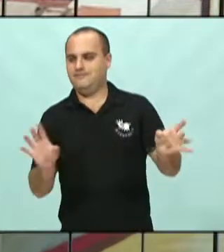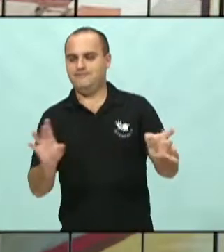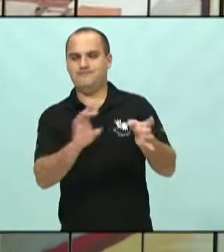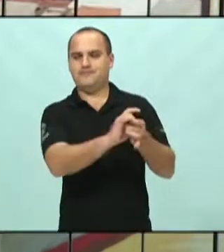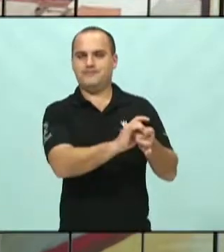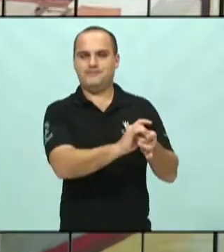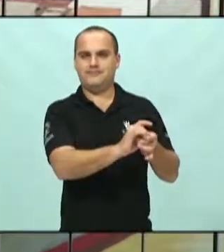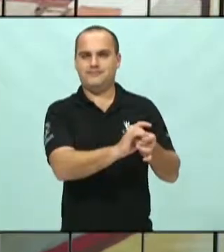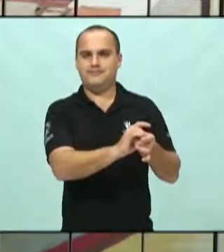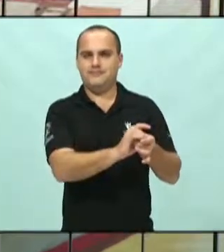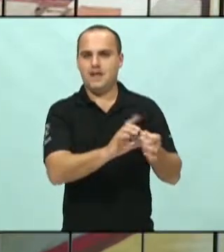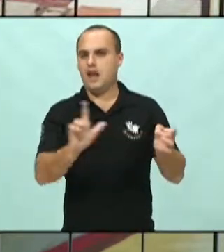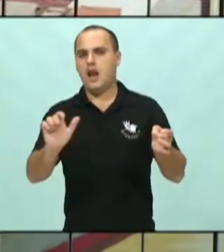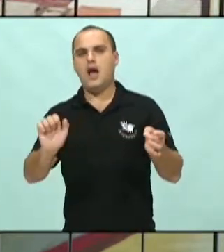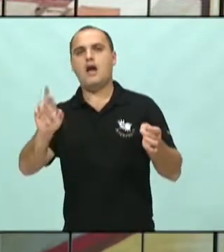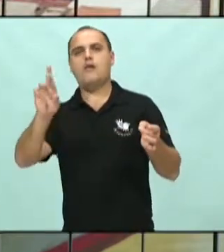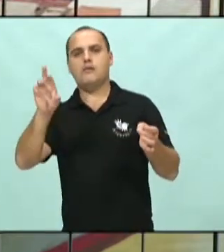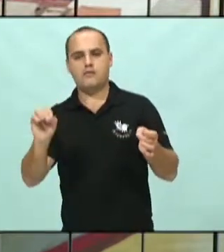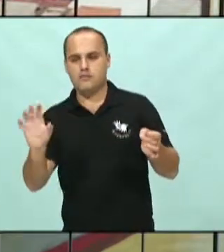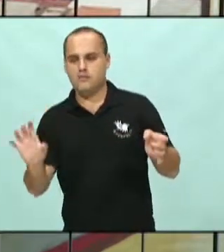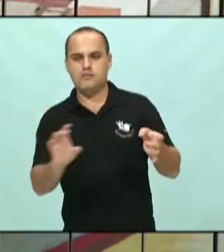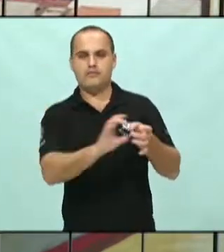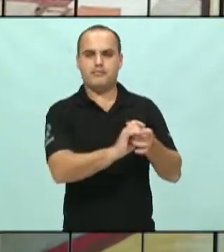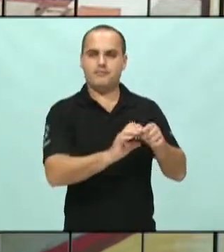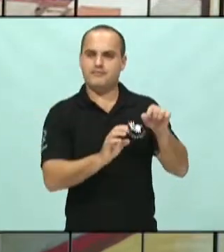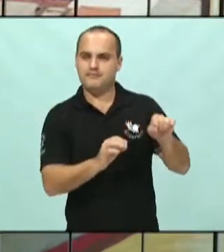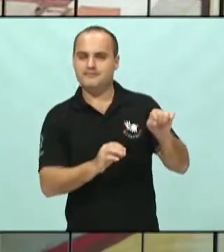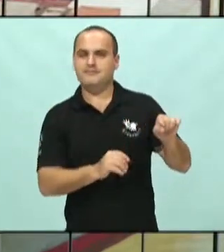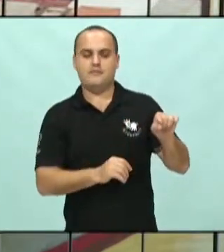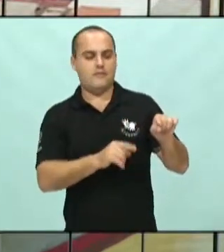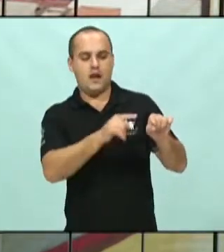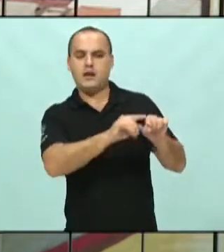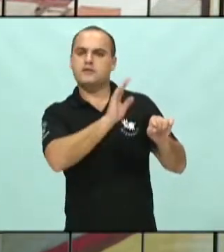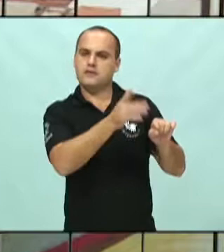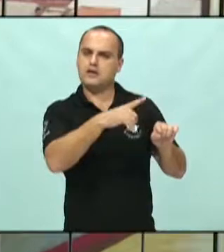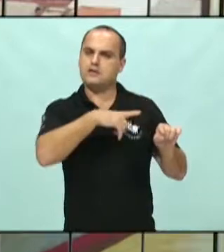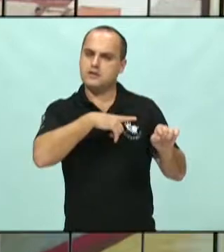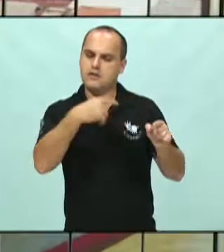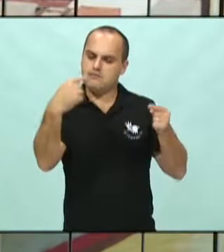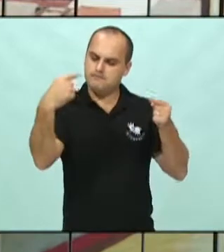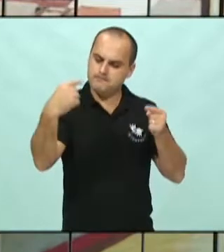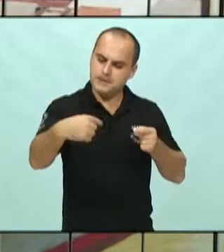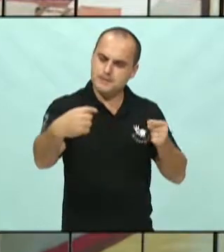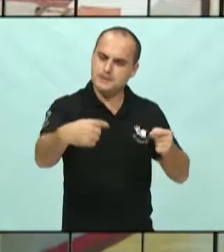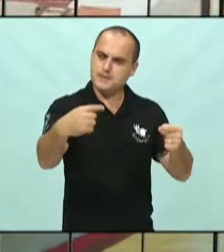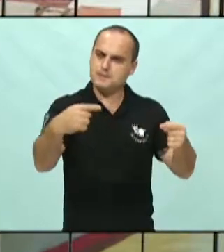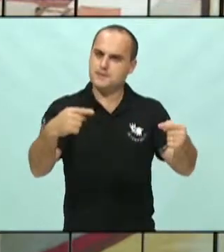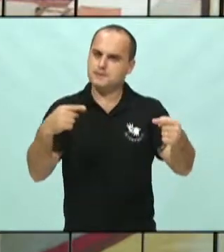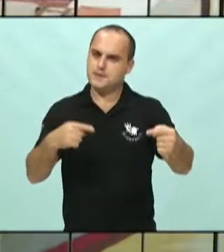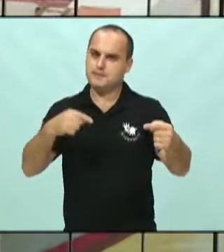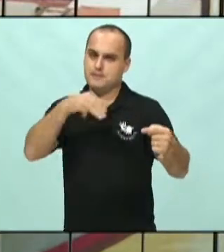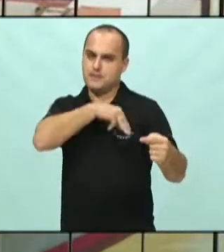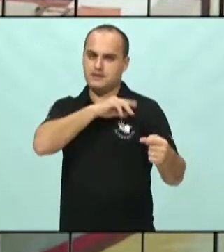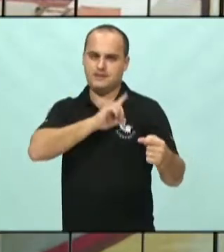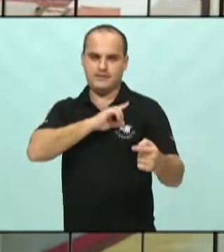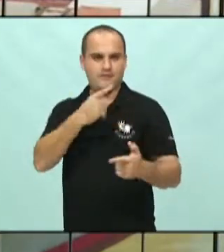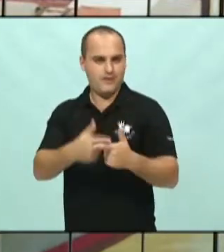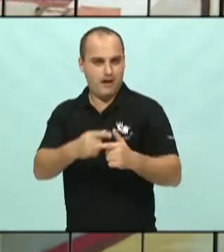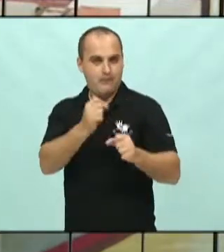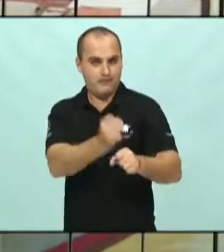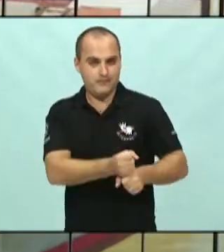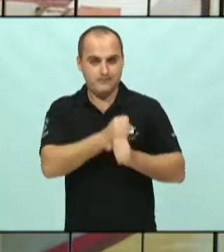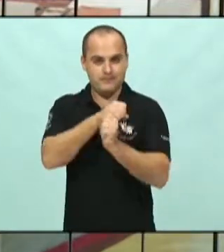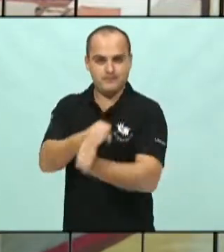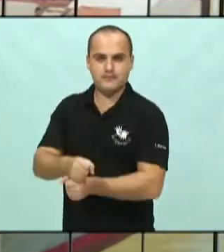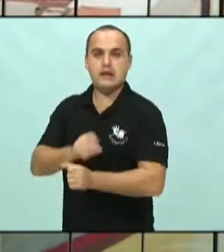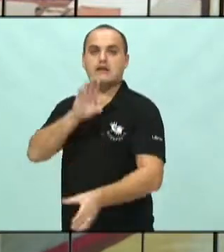no lugar do Lauro Miller. E aí o Barroso, naturalmente, que já tinha uma grande rivalidade com o Marcílio por causa do Remo, passou a ter